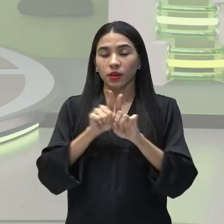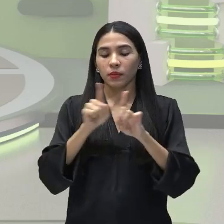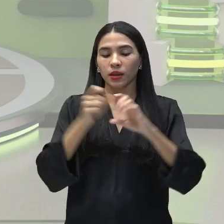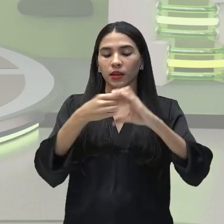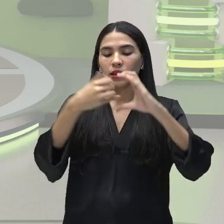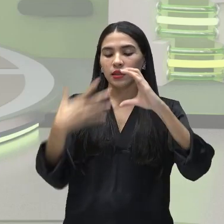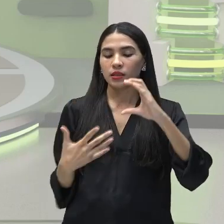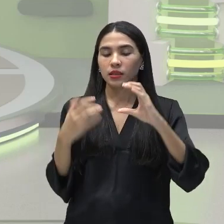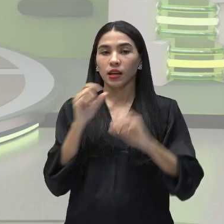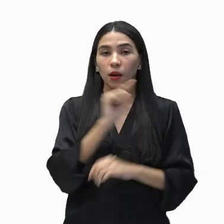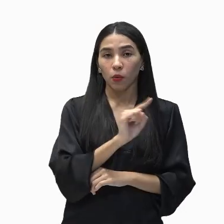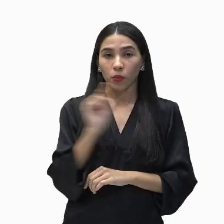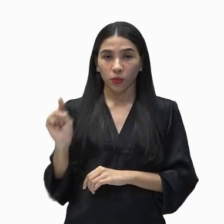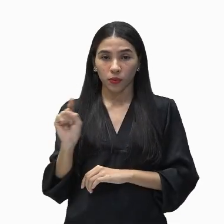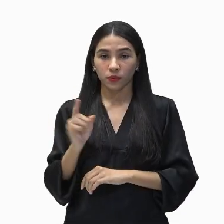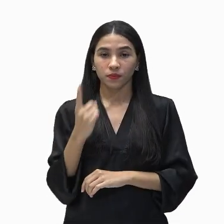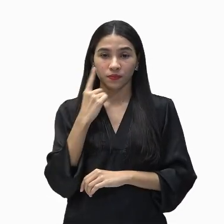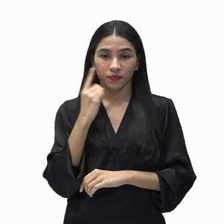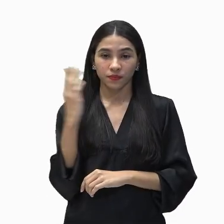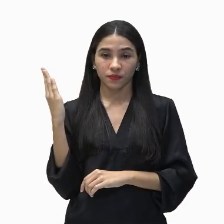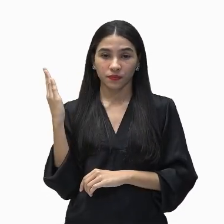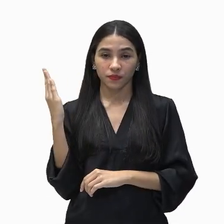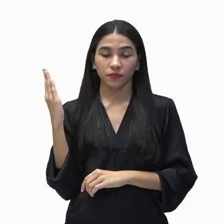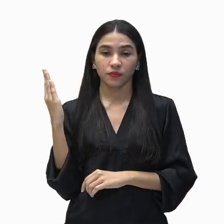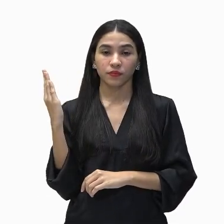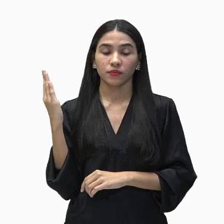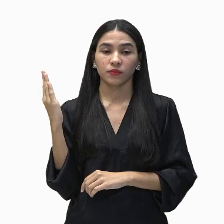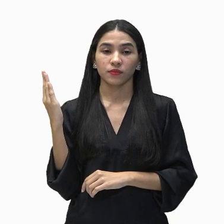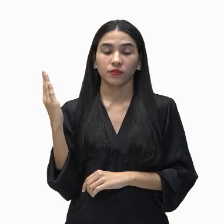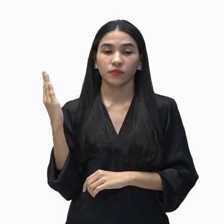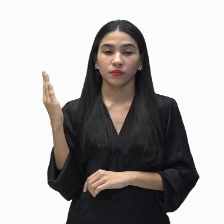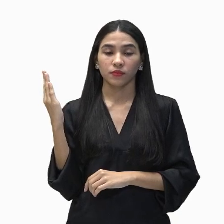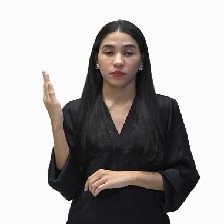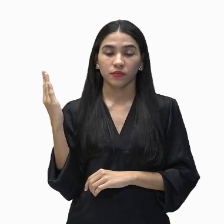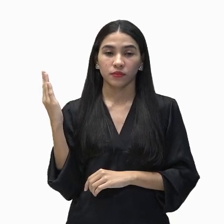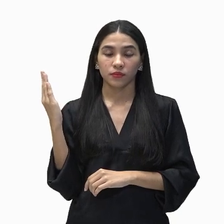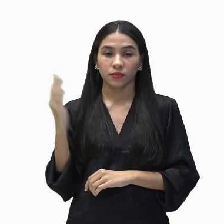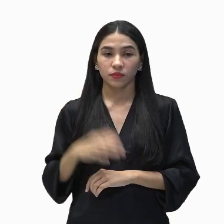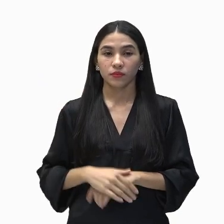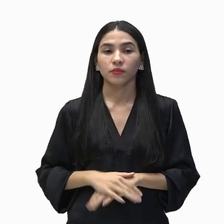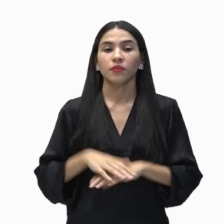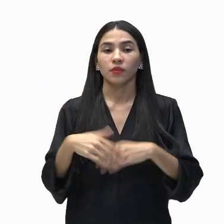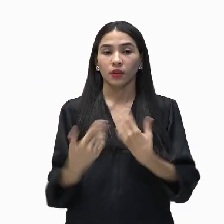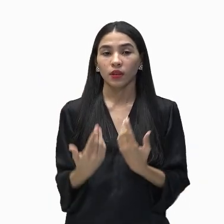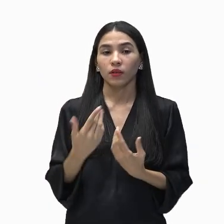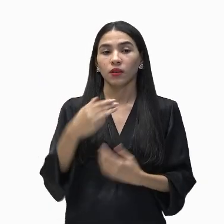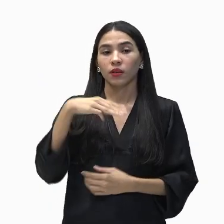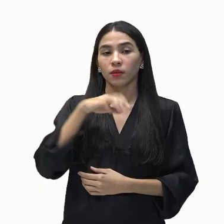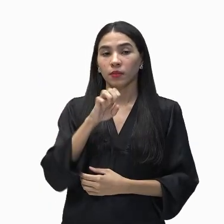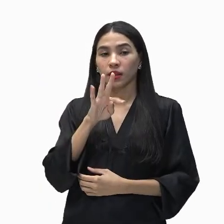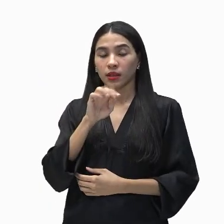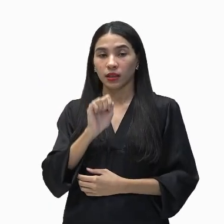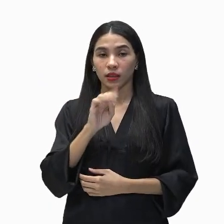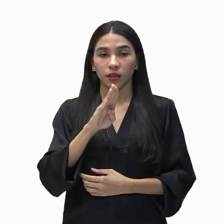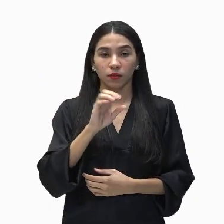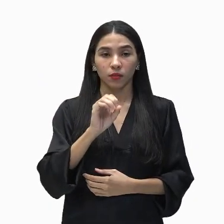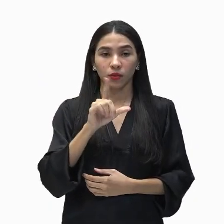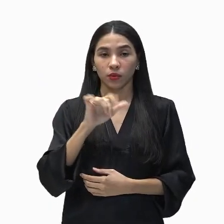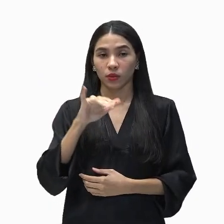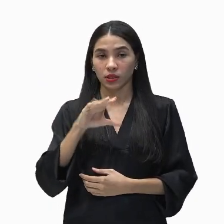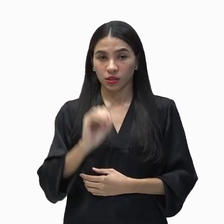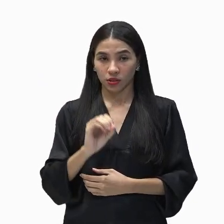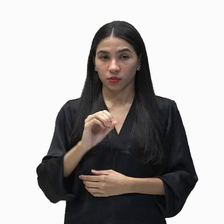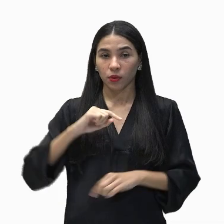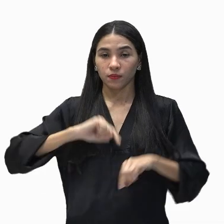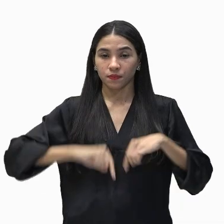entre um e outro. Vamos dar uma olhadinha aí? Então, o metabolismo, esse metabolismo que vai ser